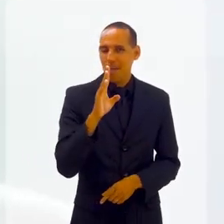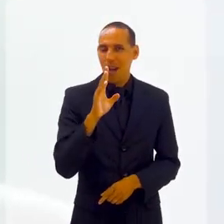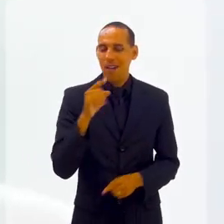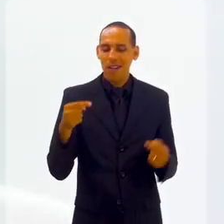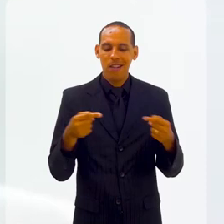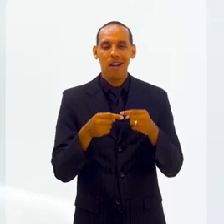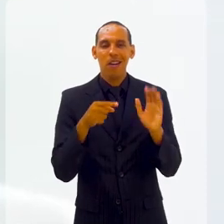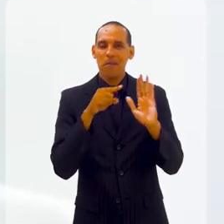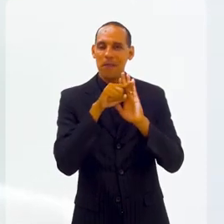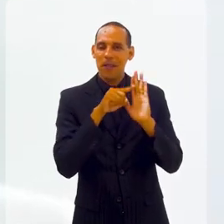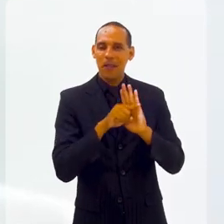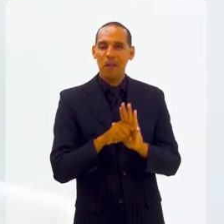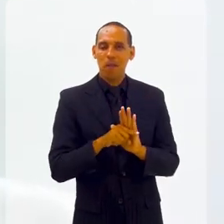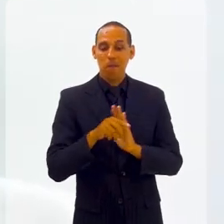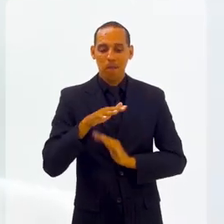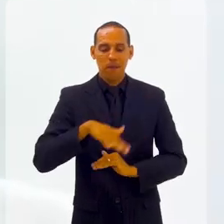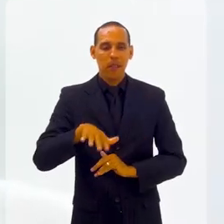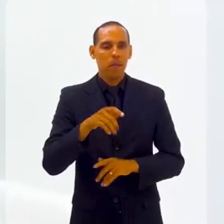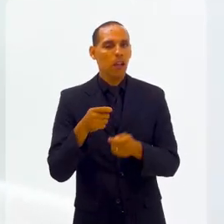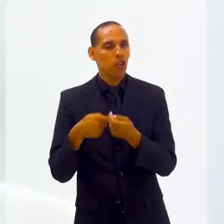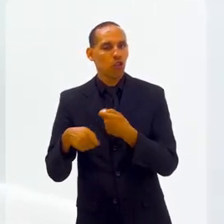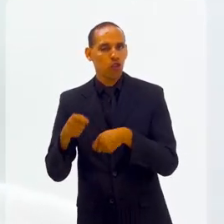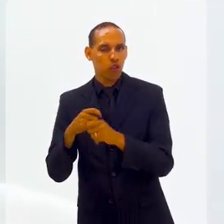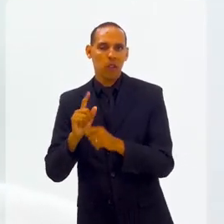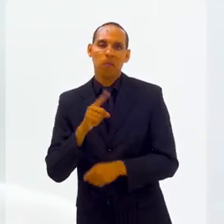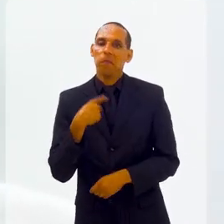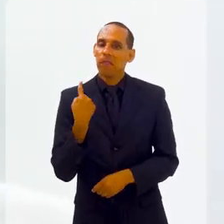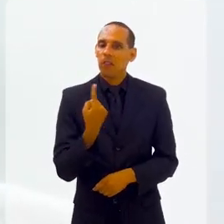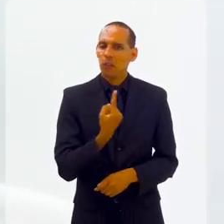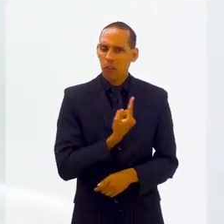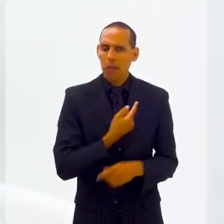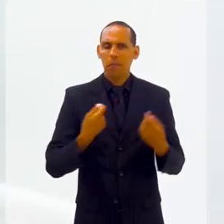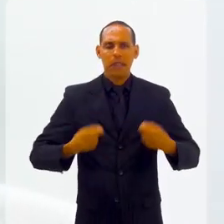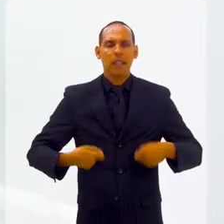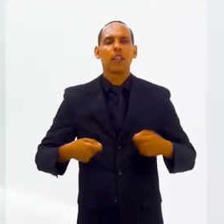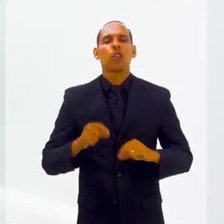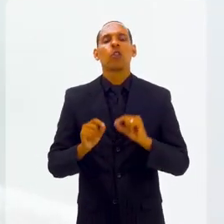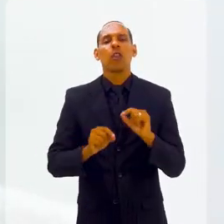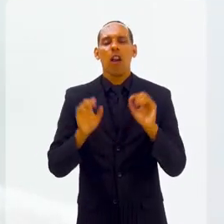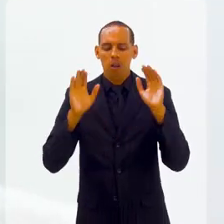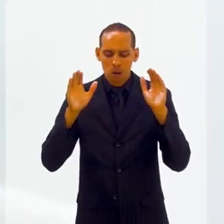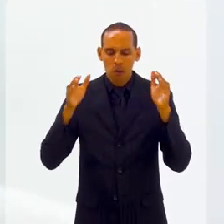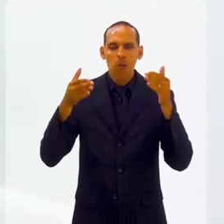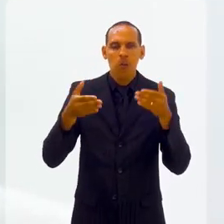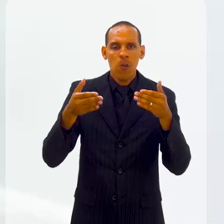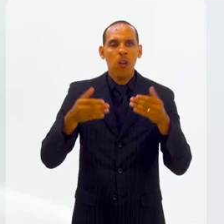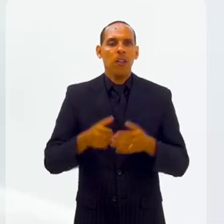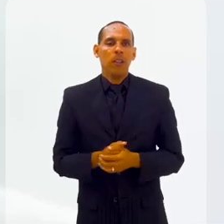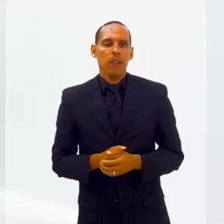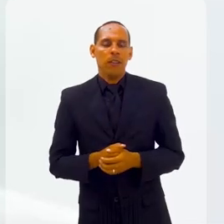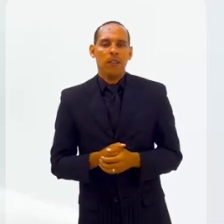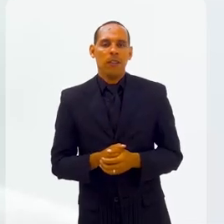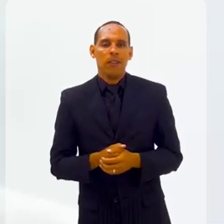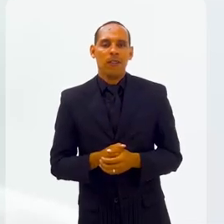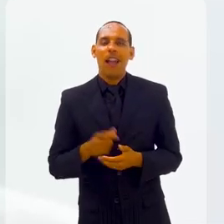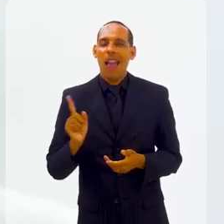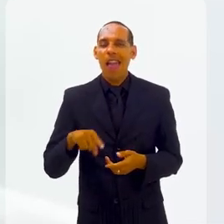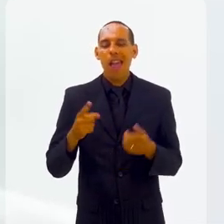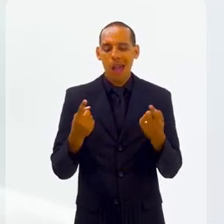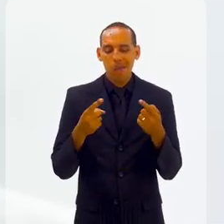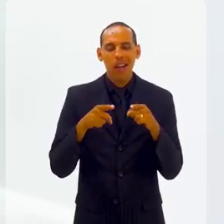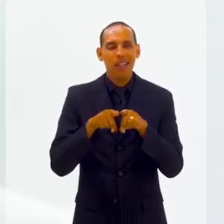né no tocante a pesquisa esse ambiente de negócio que a gente tem que estar muito focado nessa